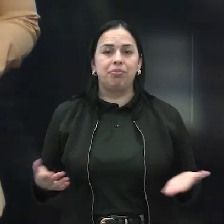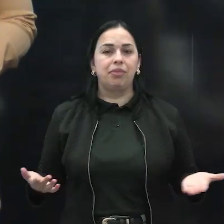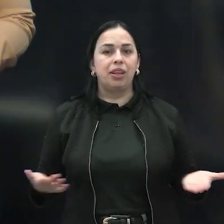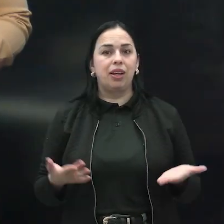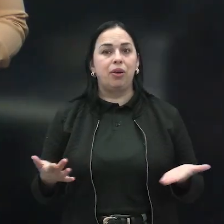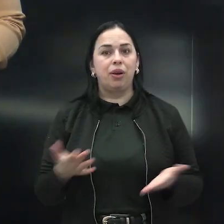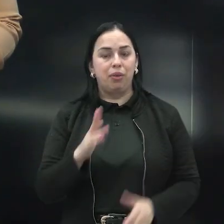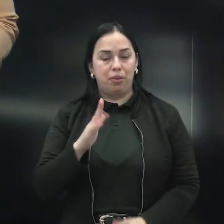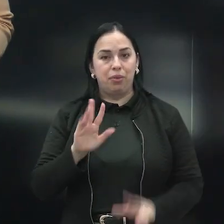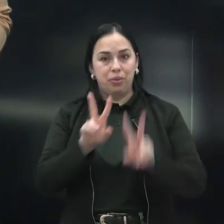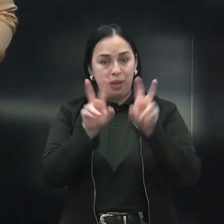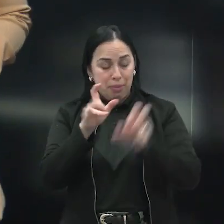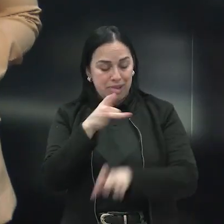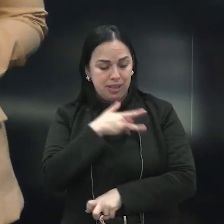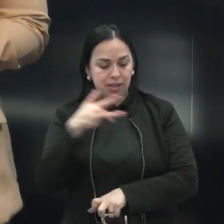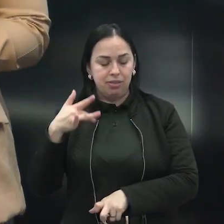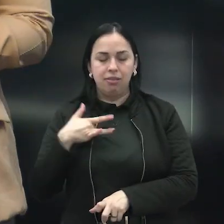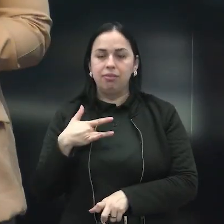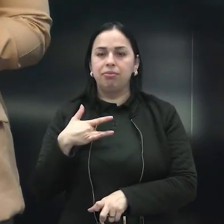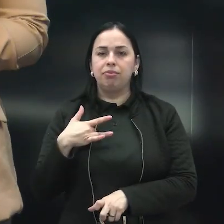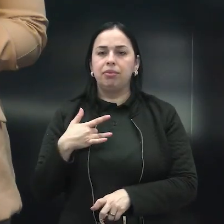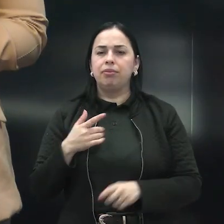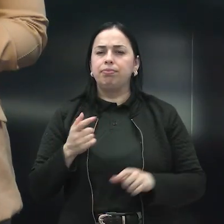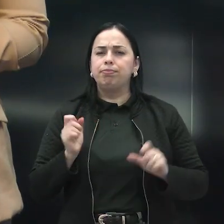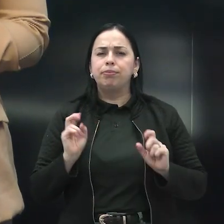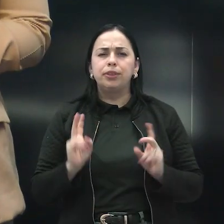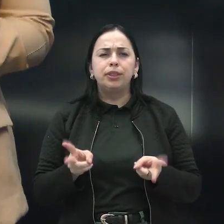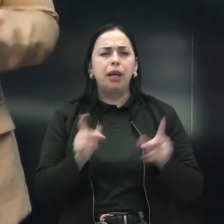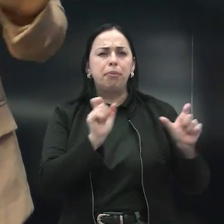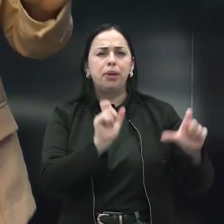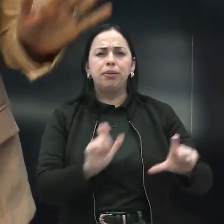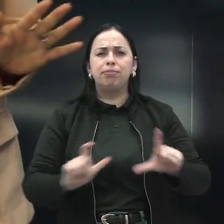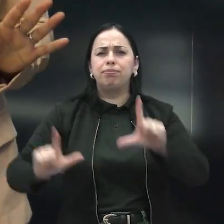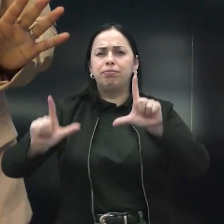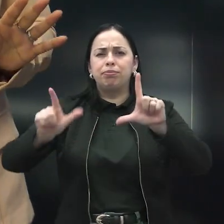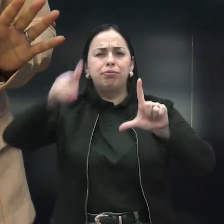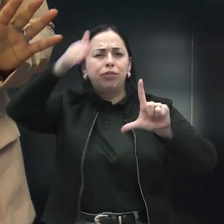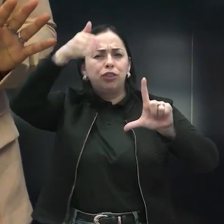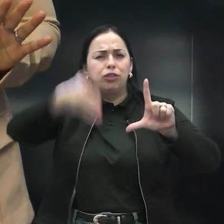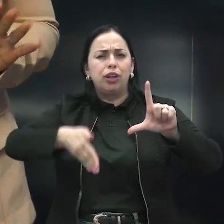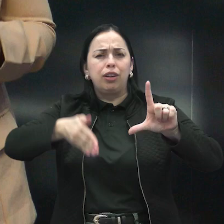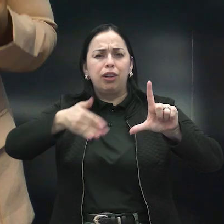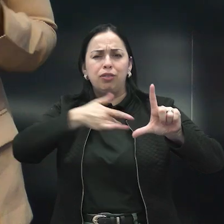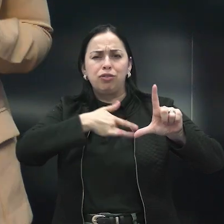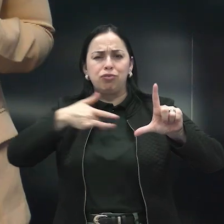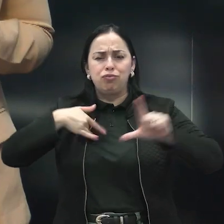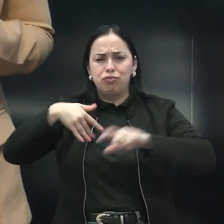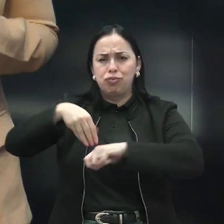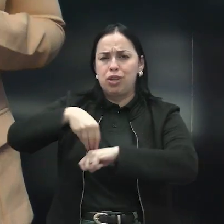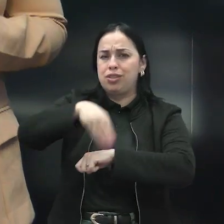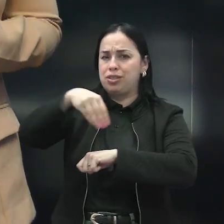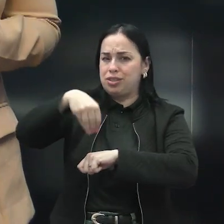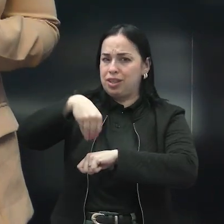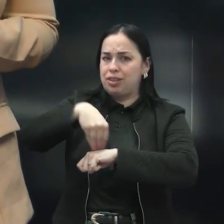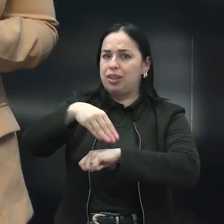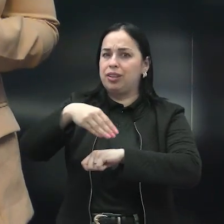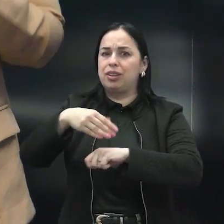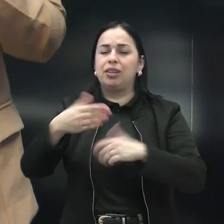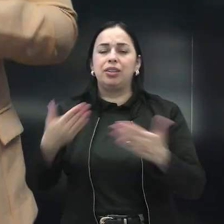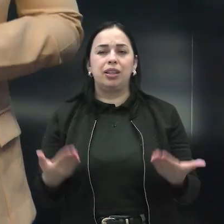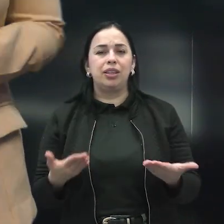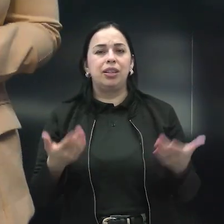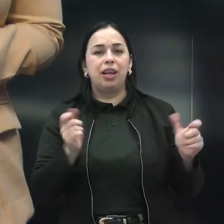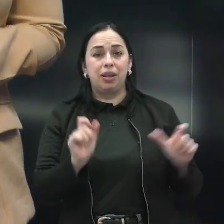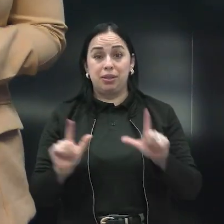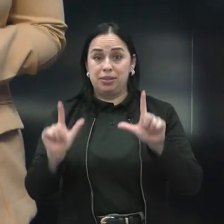né? Vamos falar de saúde? Aqui no Boletim, a gente sempre abre espaço para dicas de bem-estar e autocuidado.